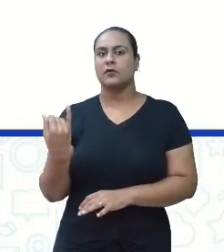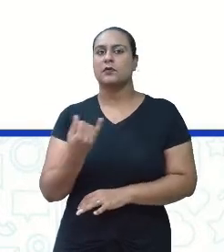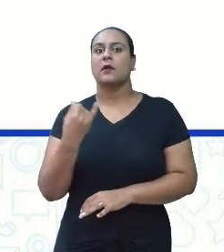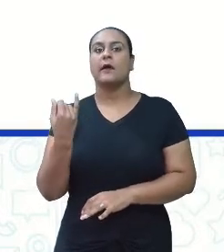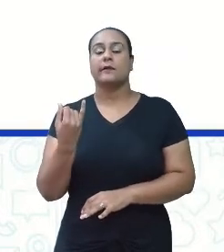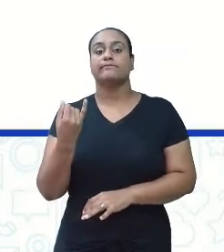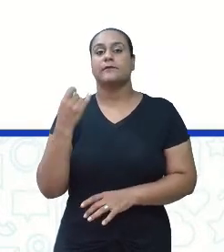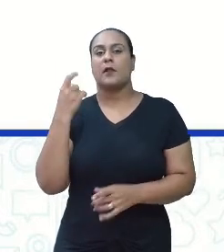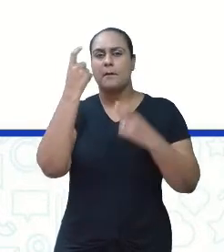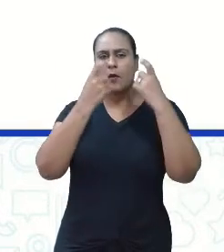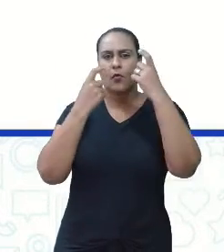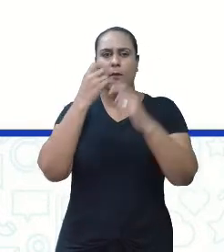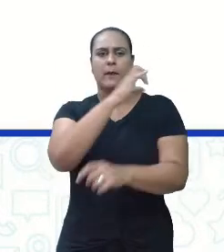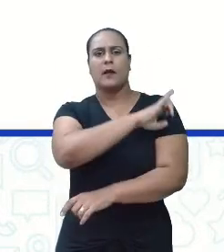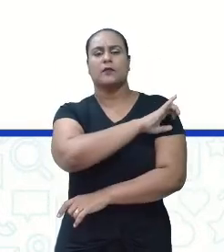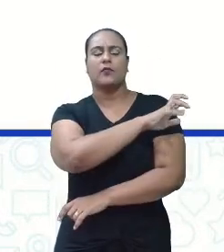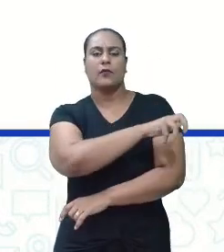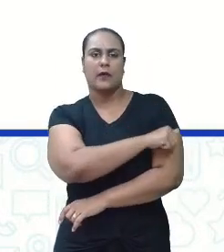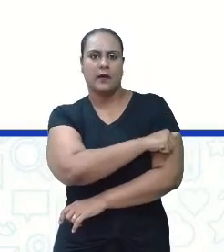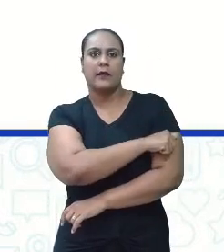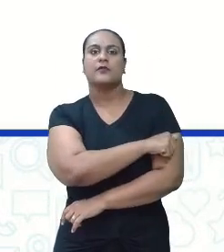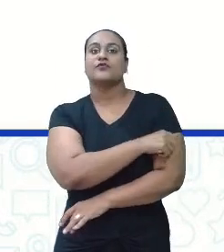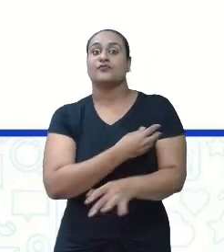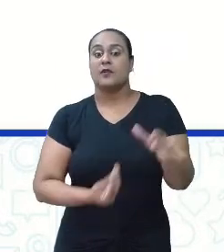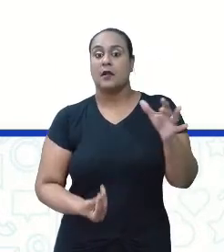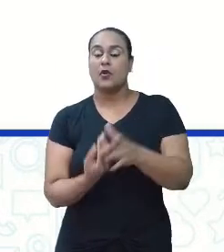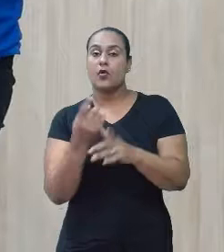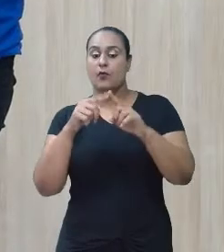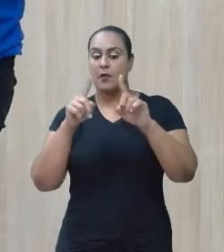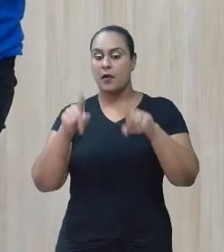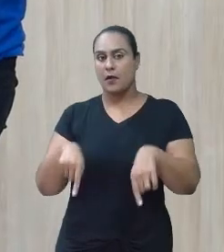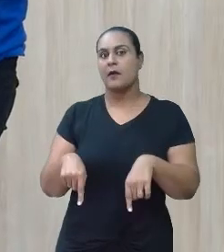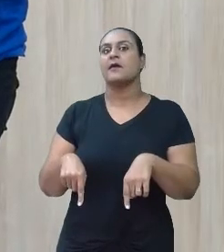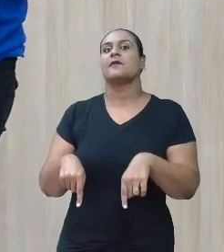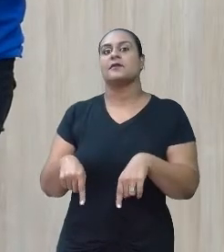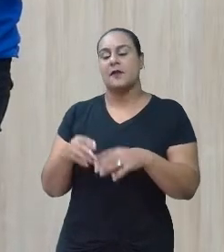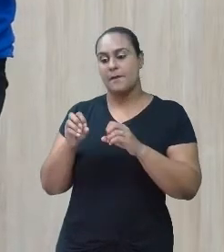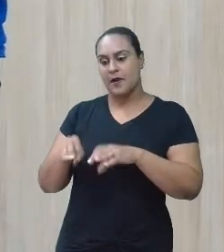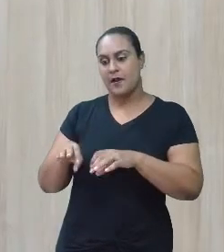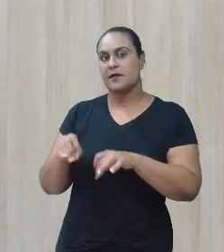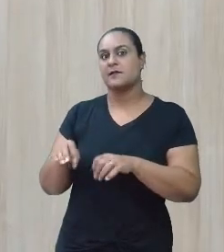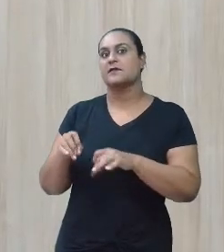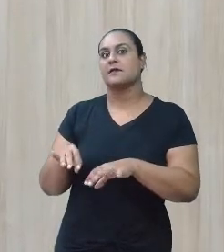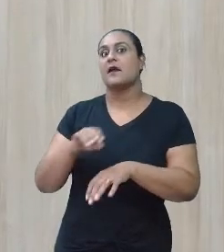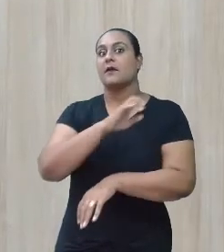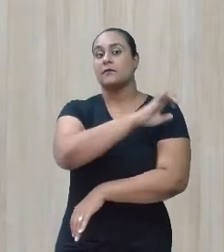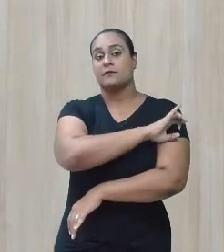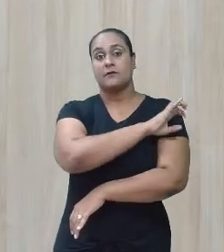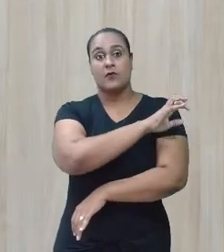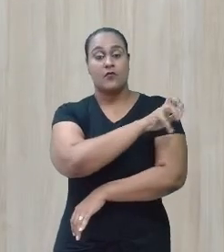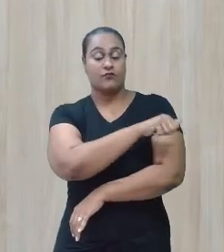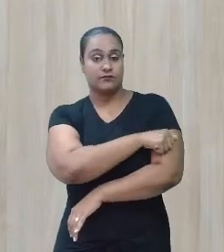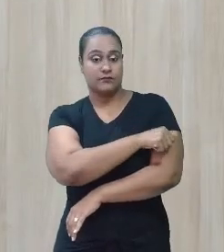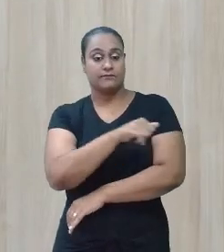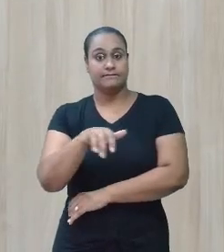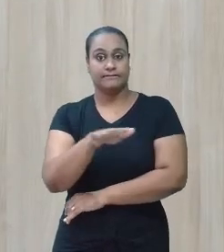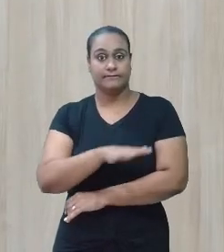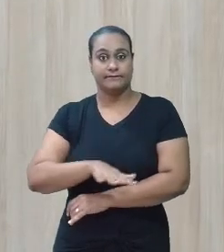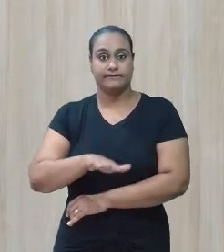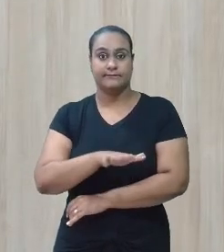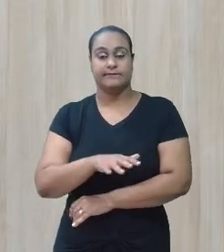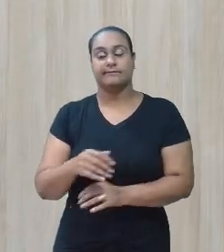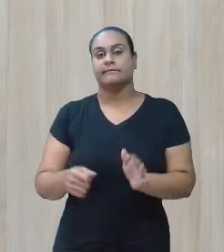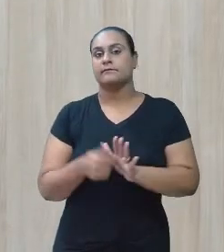Ele lançou aí um projeto muito bom para alfabetizar esses jovens, para eles não se sentirem excluídos. E esse